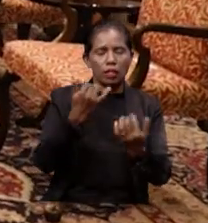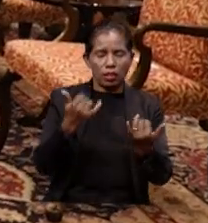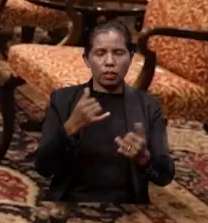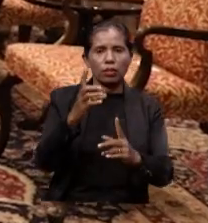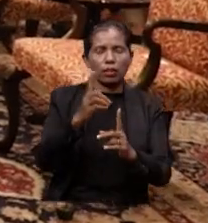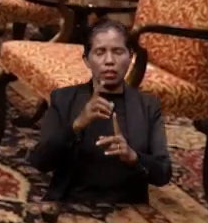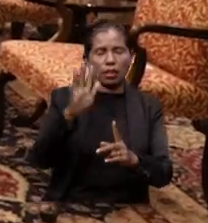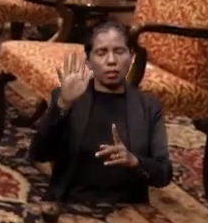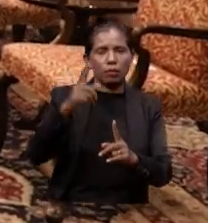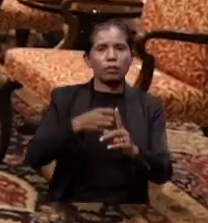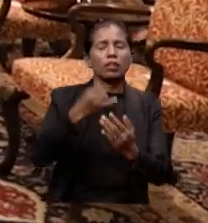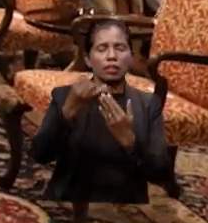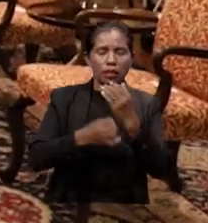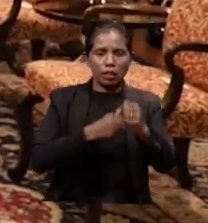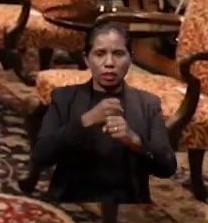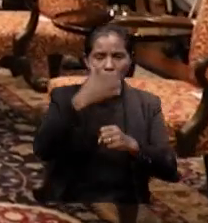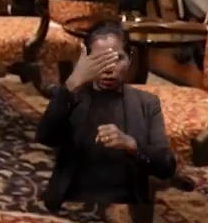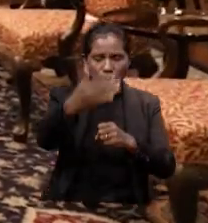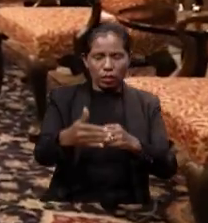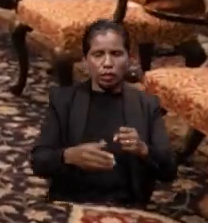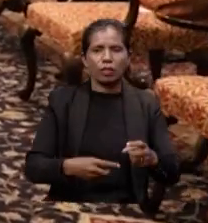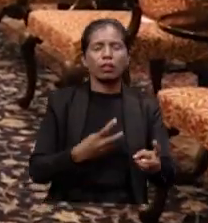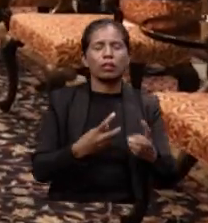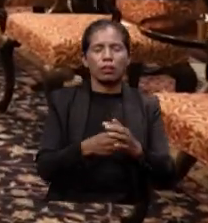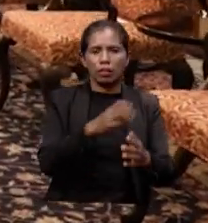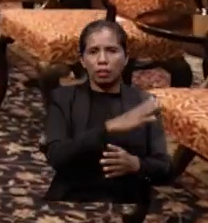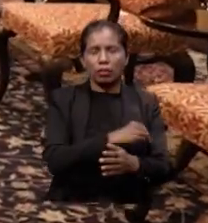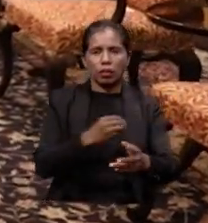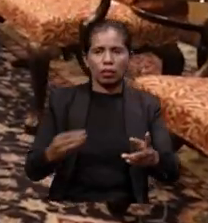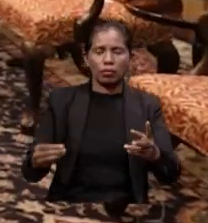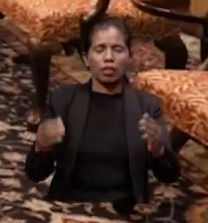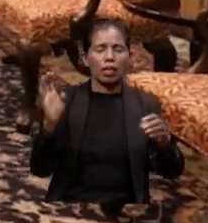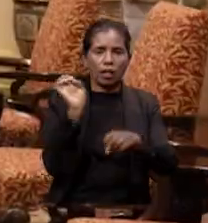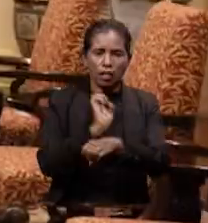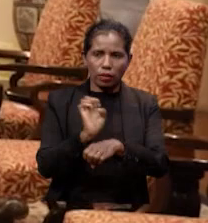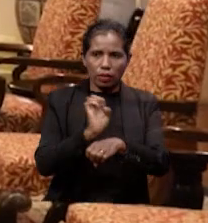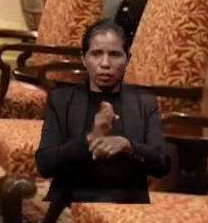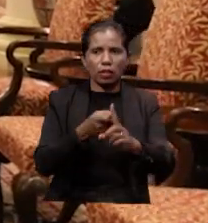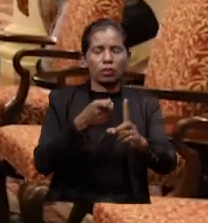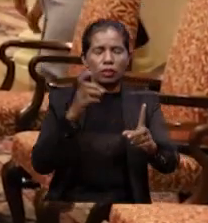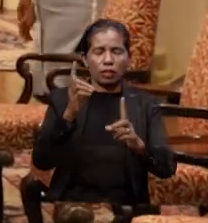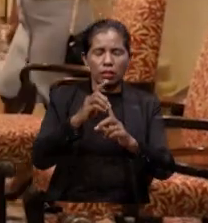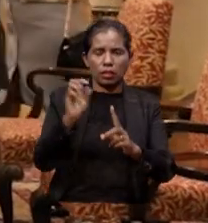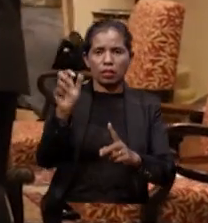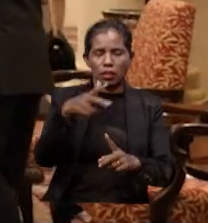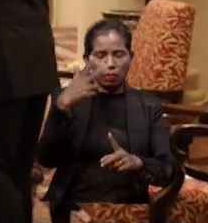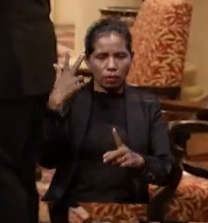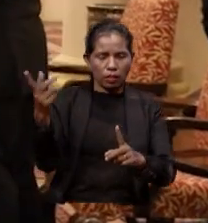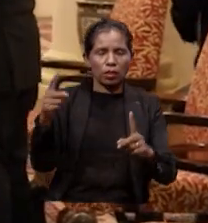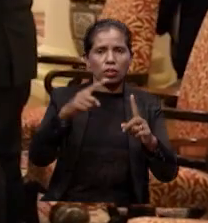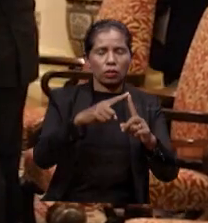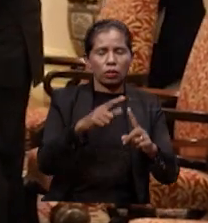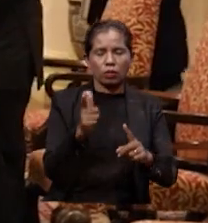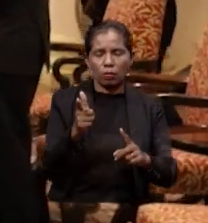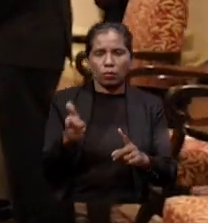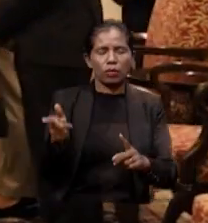Tinanoin, no se festar uma viagem para Suíça, onde participa e a Fórum Econômico Rússia Loran Sanu Rasintolo, Toloran Rua Nulo